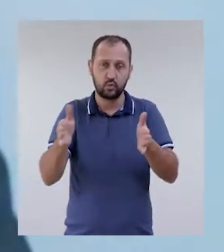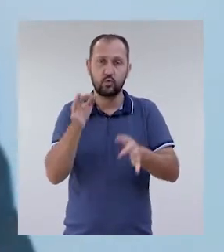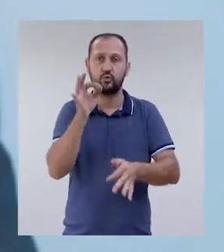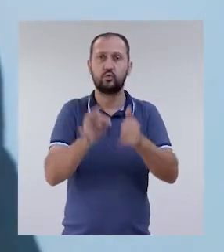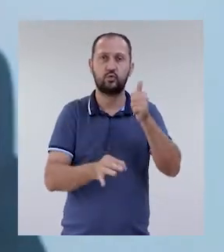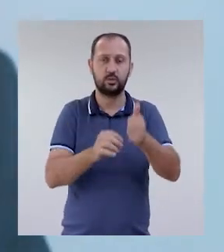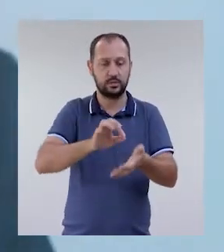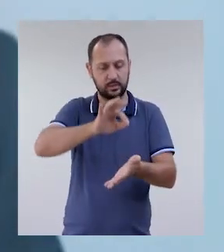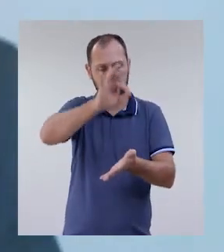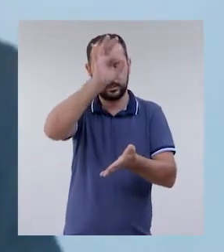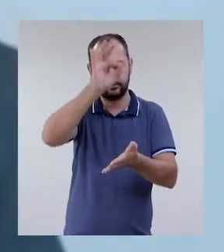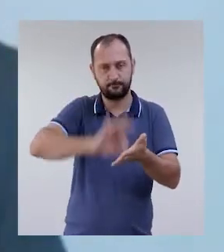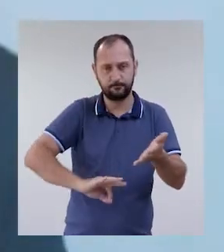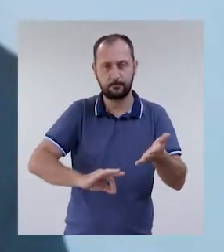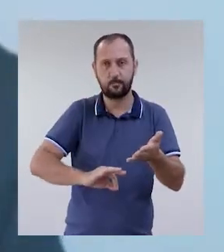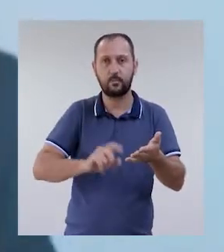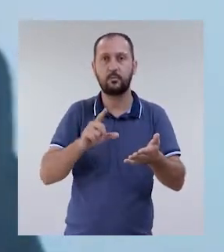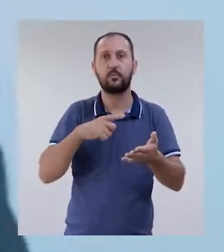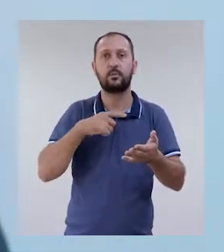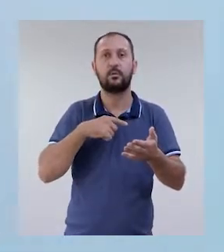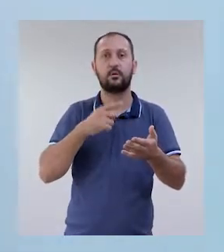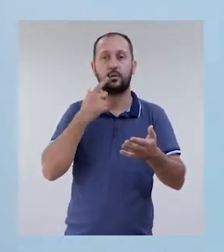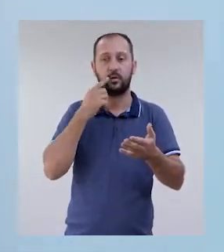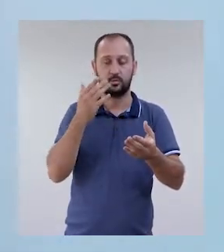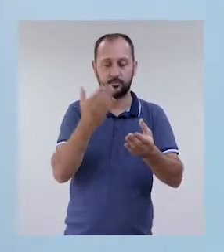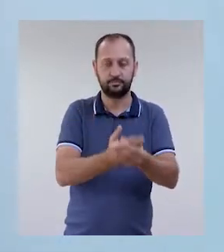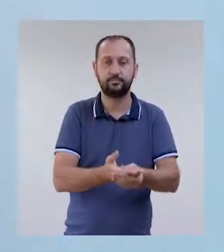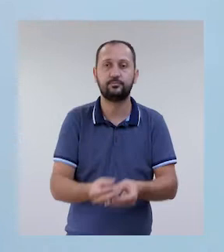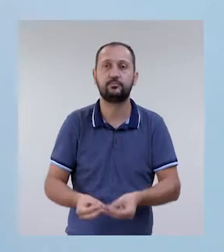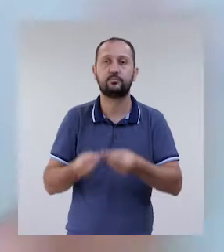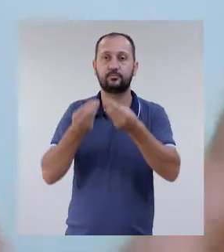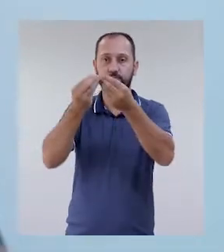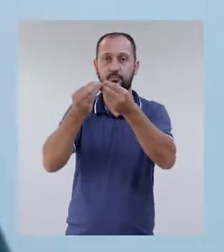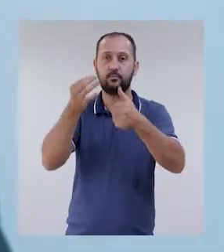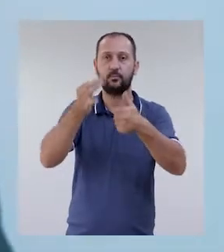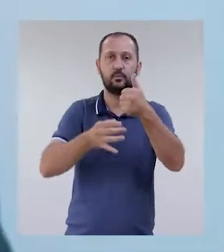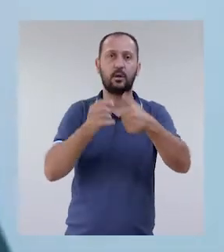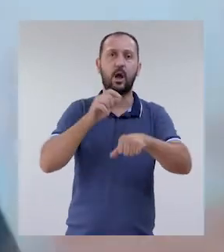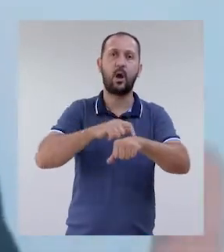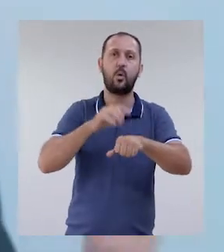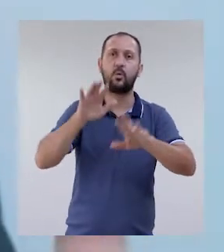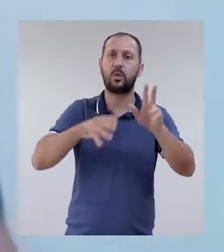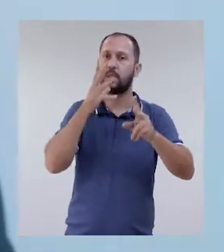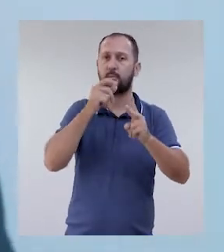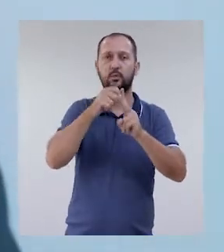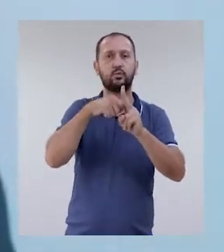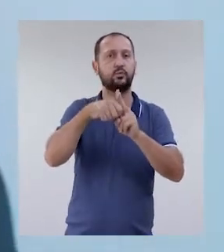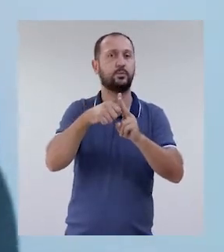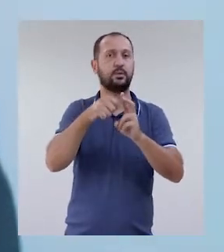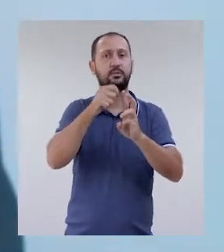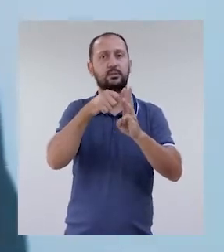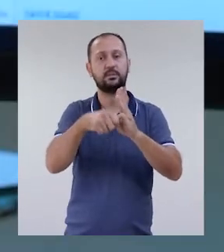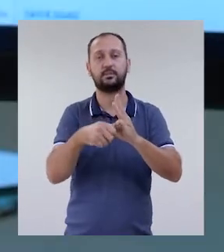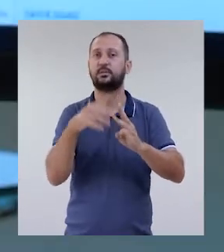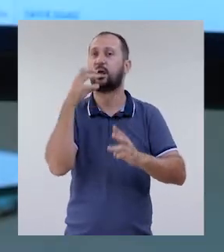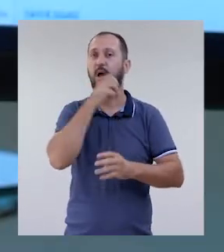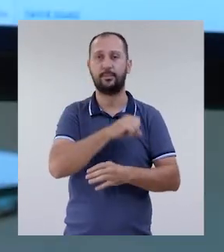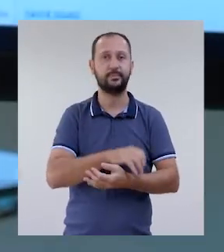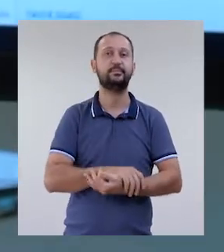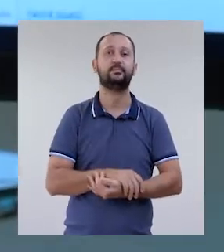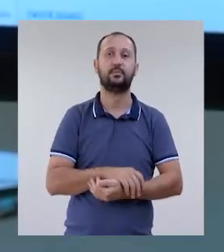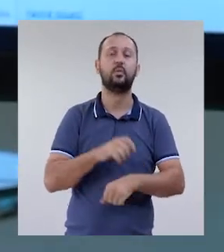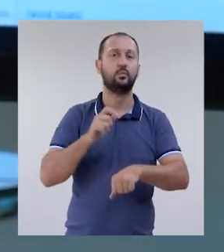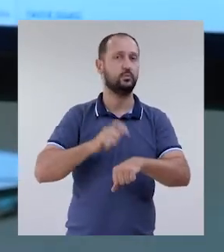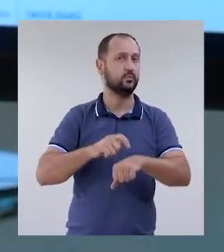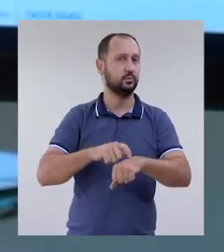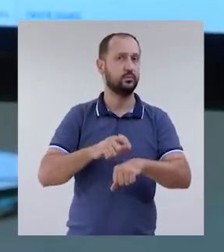né? De quando o juiz sentencia e o processo sobe para o tribunal, tem processos que são julgados em 2 meses, em 3 meses. Né?